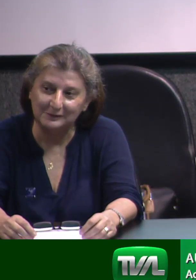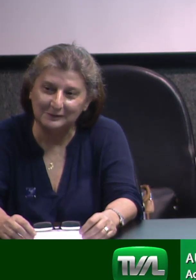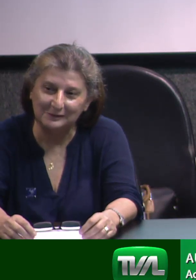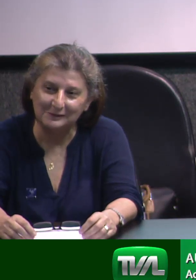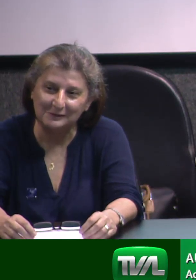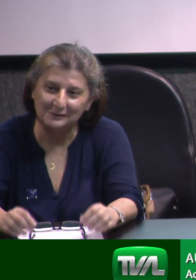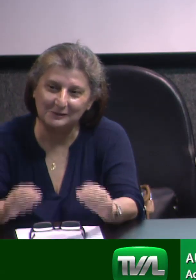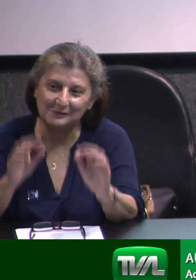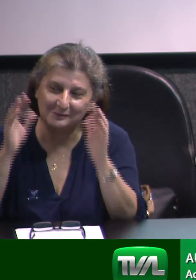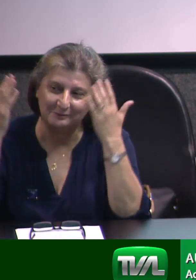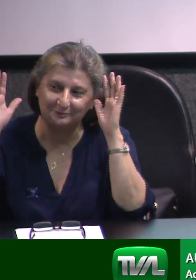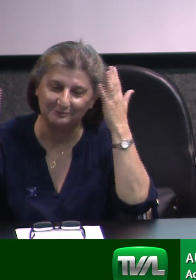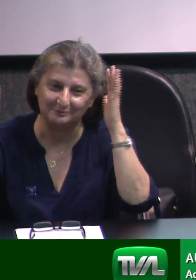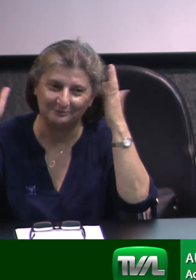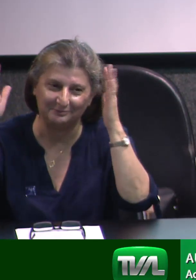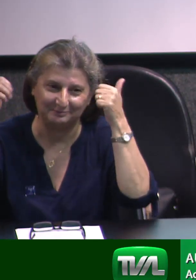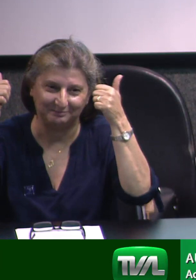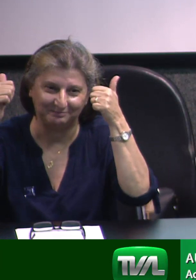Tá?